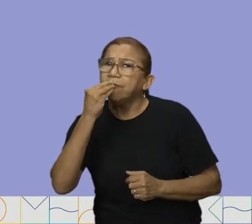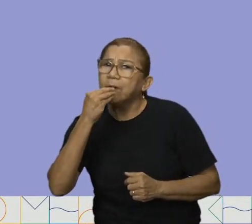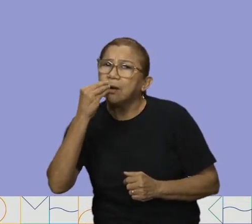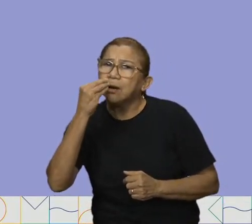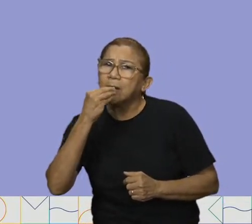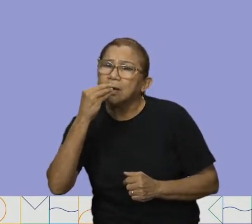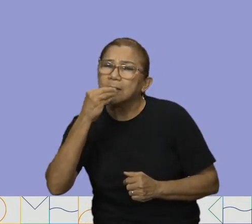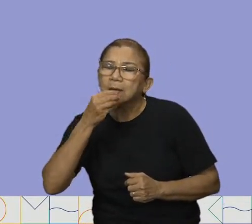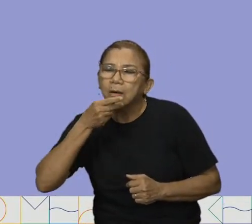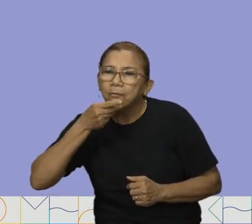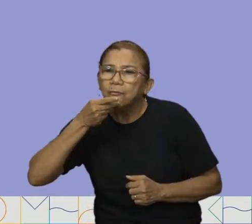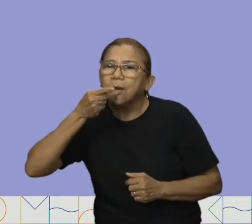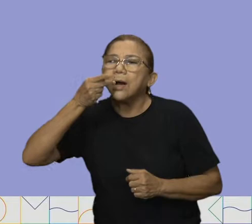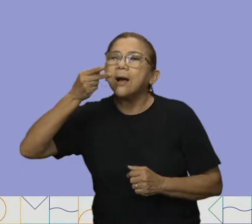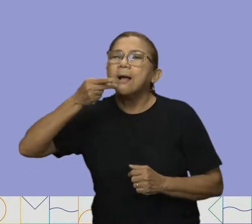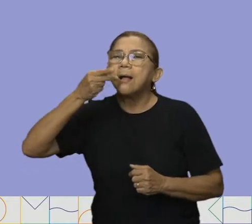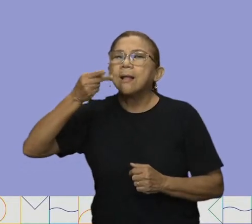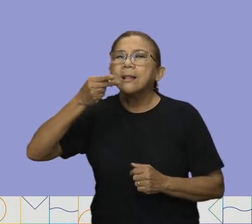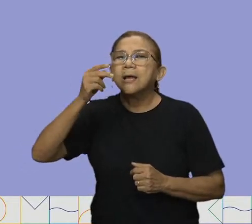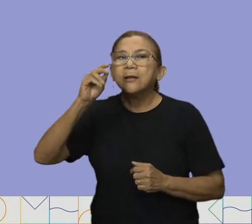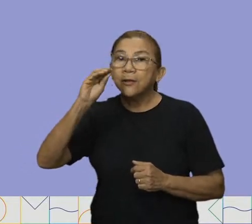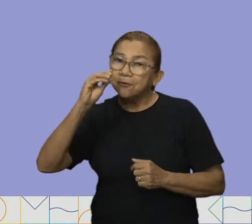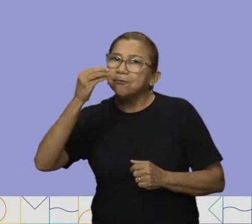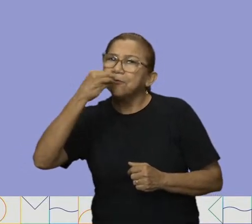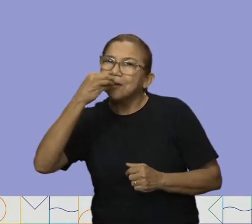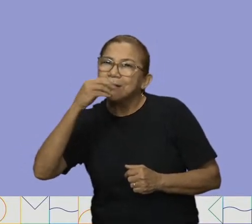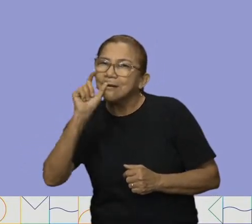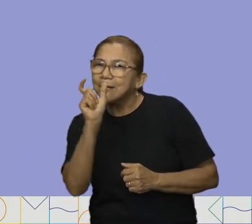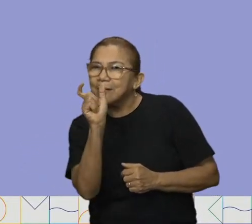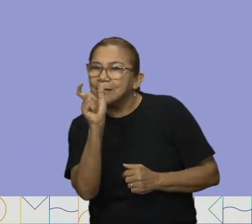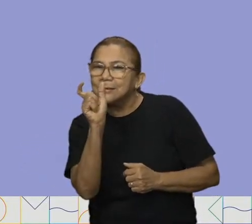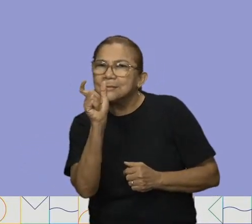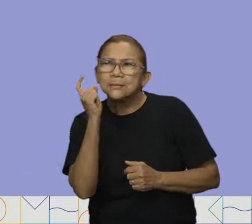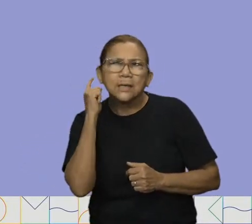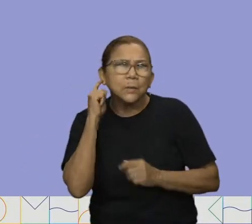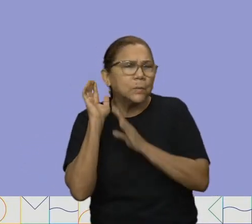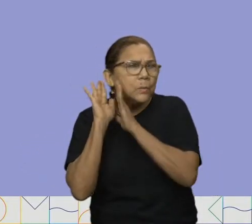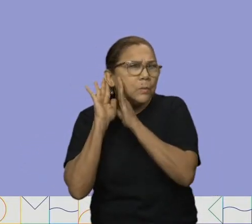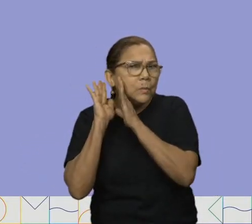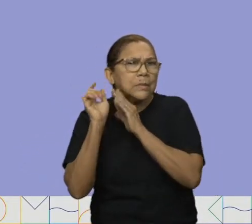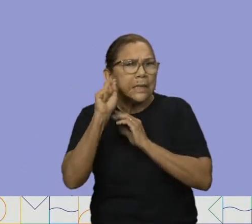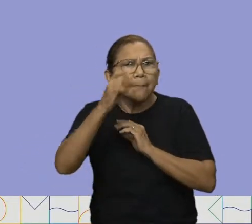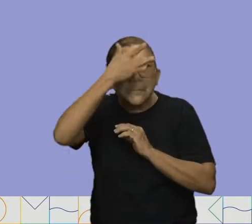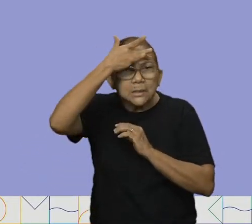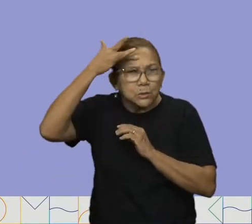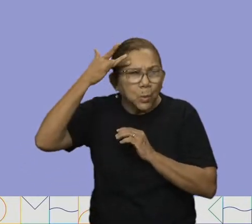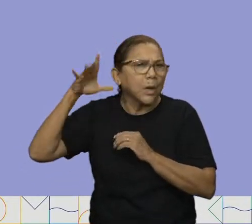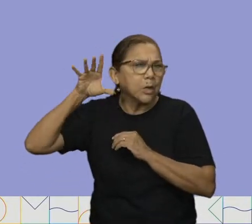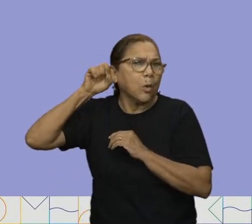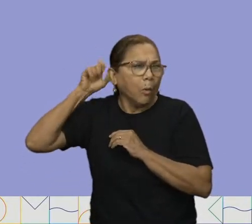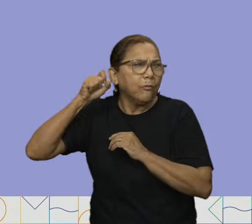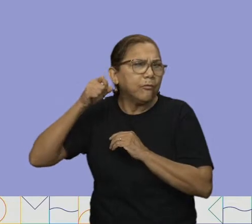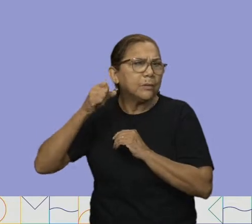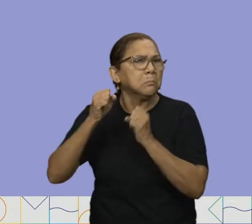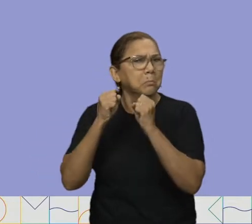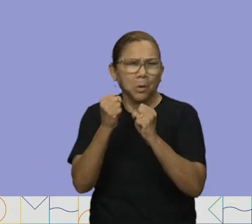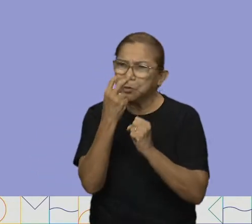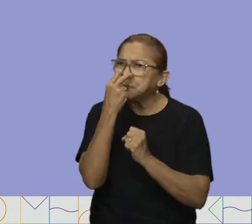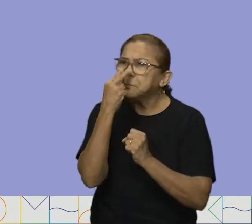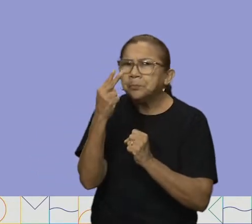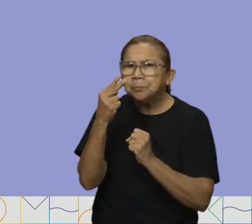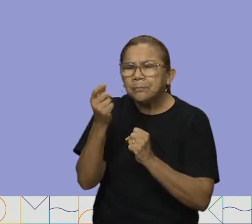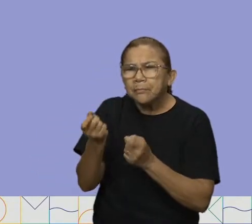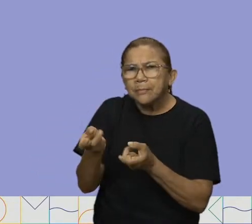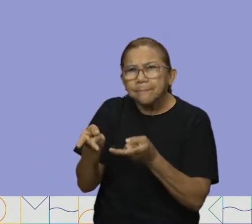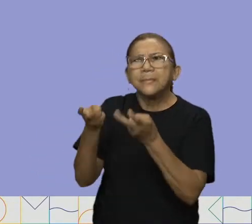são pronunciadas fracamente, elas vêm suave, é diferente das vogais. E a gente vai perceber isso no decorrer